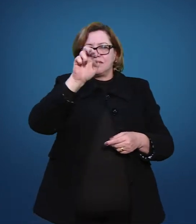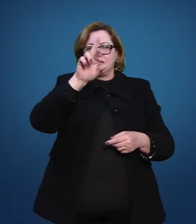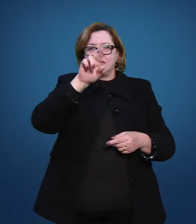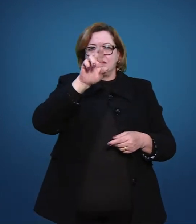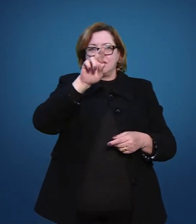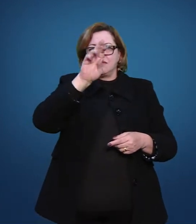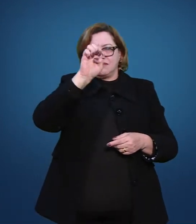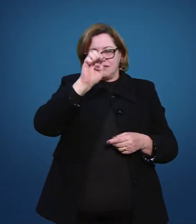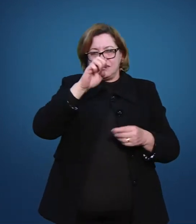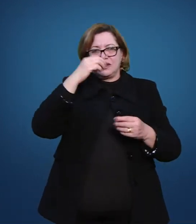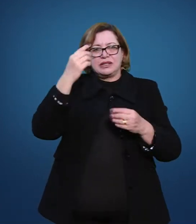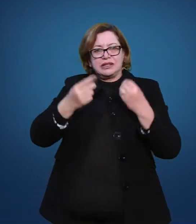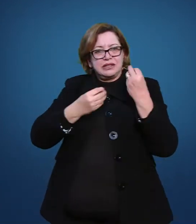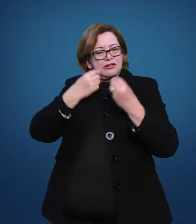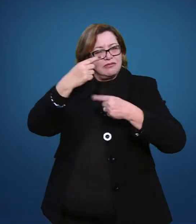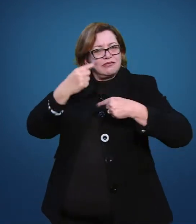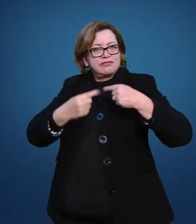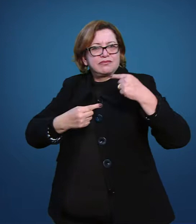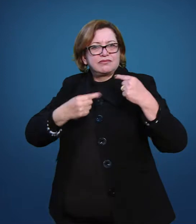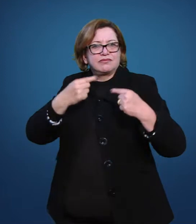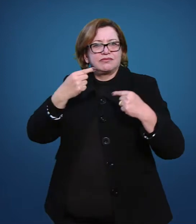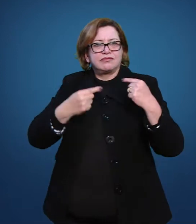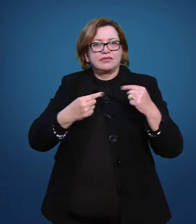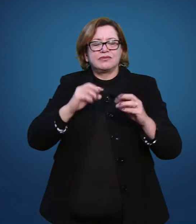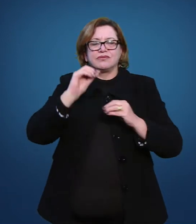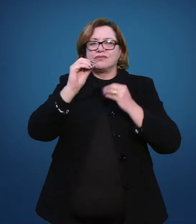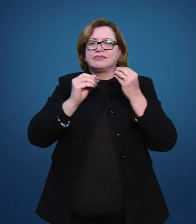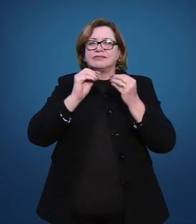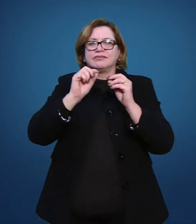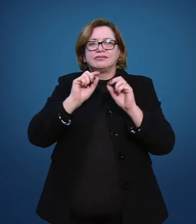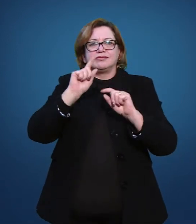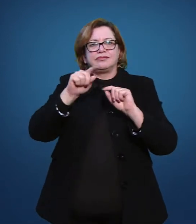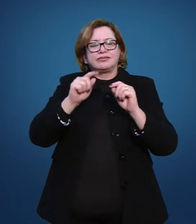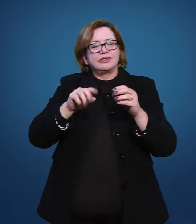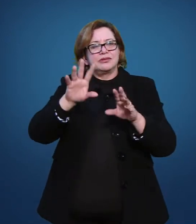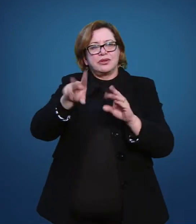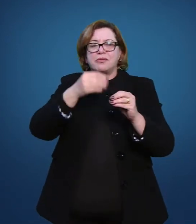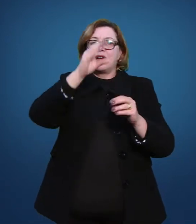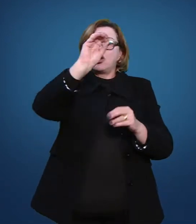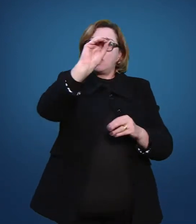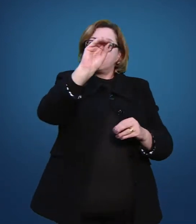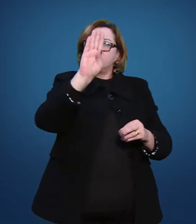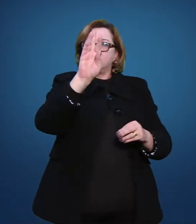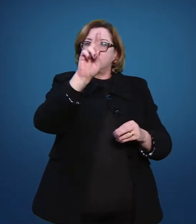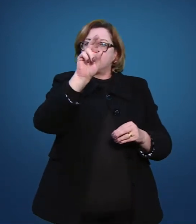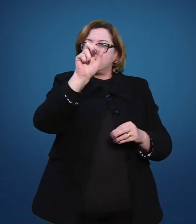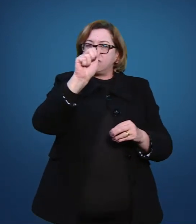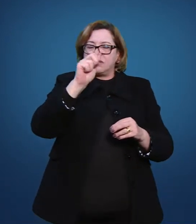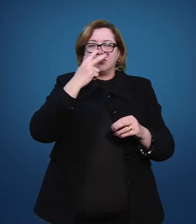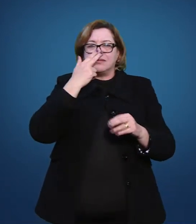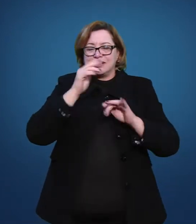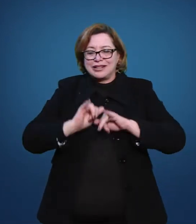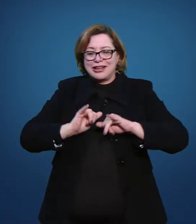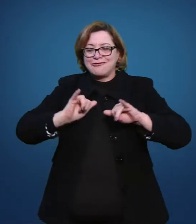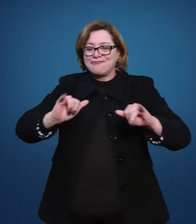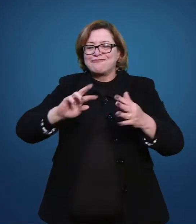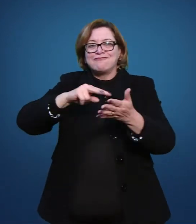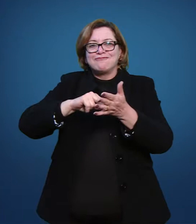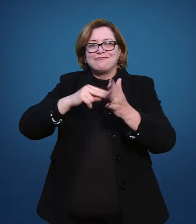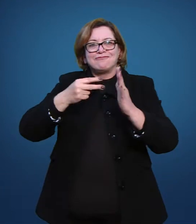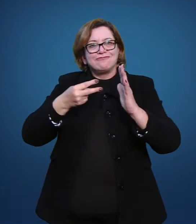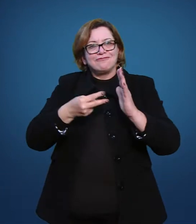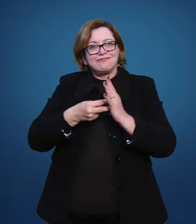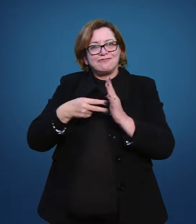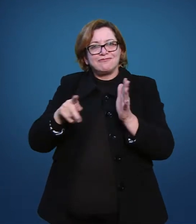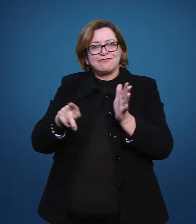autor, ele aborda essa questão do discurso, essa questão da obra de arte enquanto uma emissora de significados